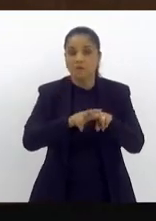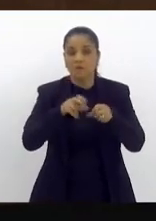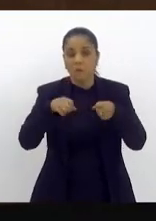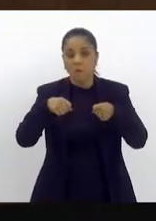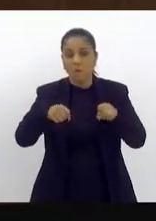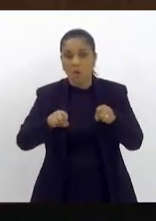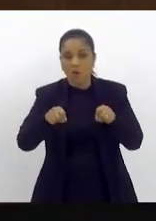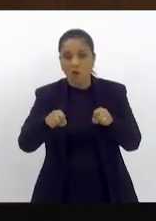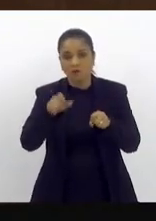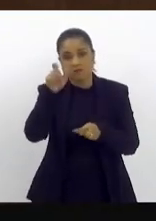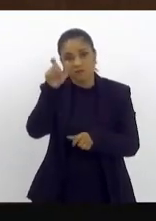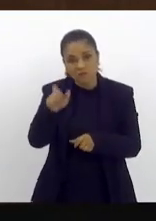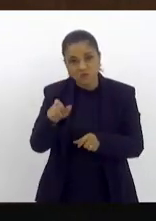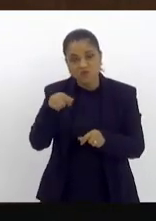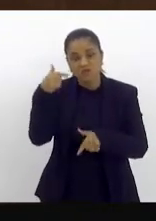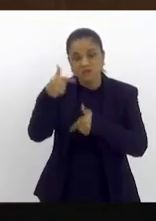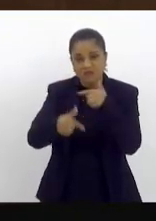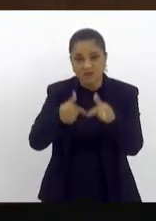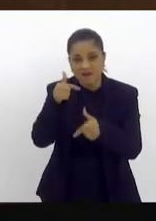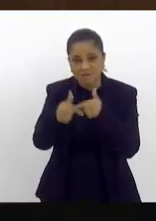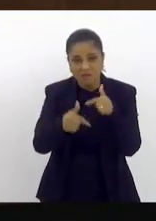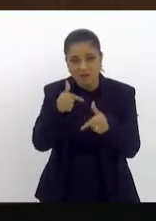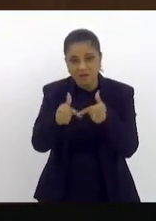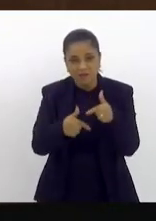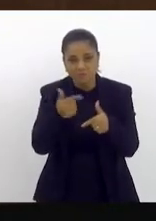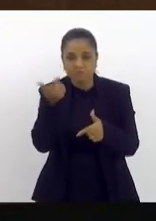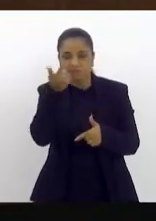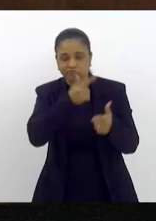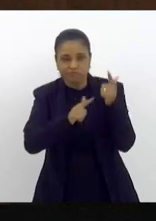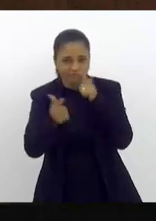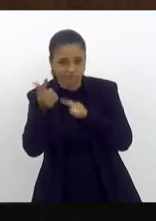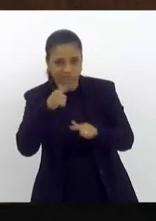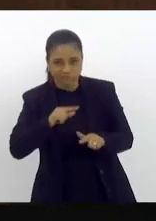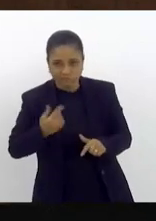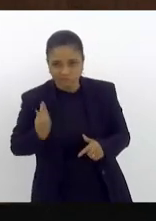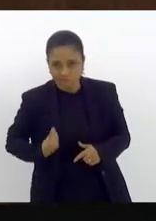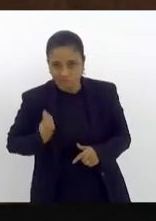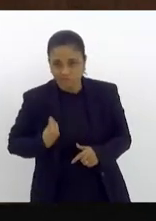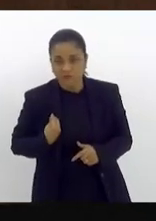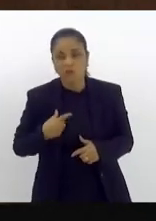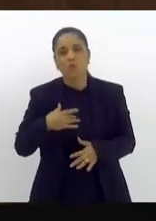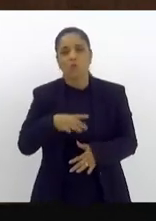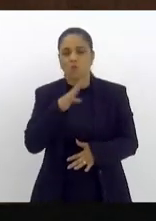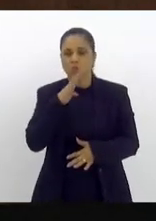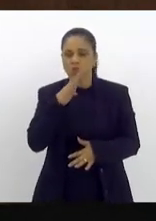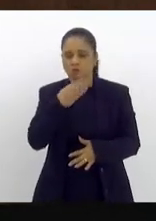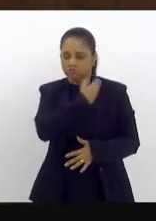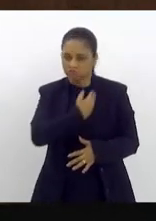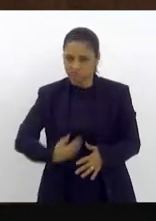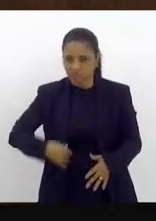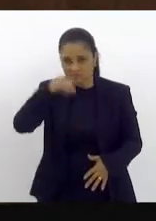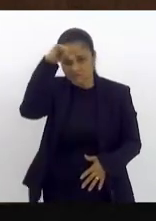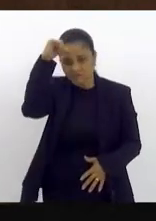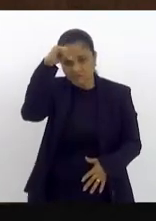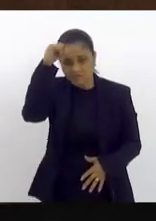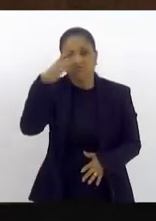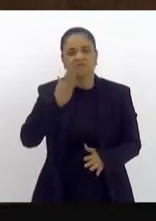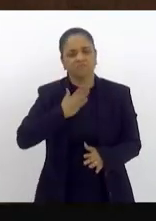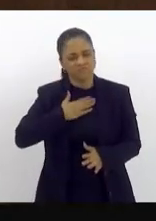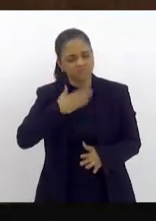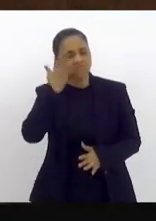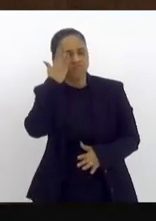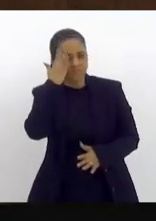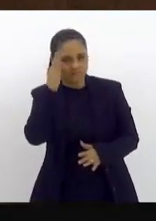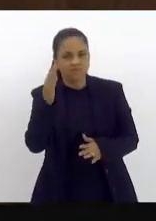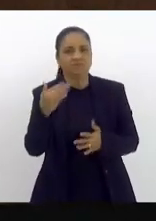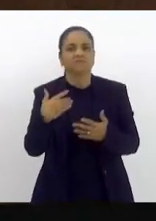trabalhando para ganhar o seu sustento. Eu conheço o governador do estado, Cláudio Castro, sei da sua sensibilidade, do seu carinho, da